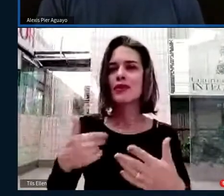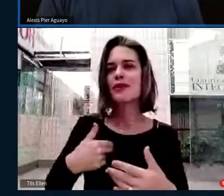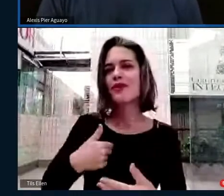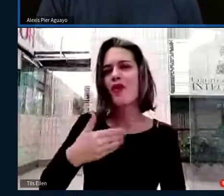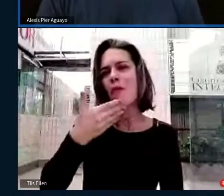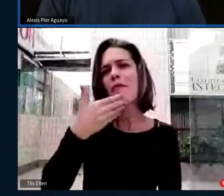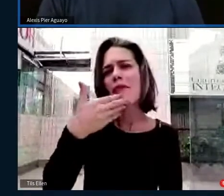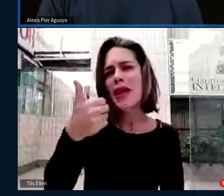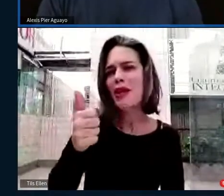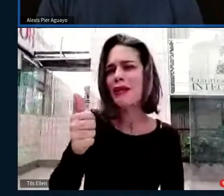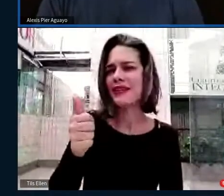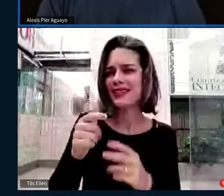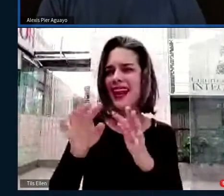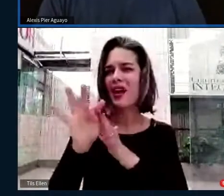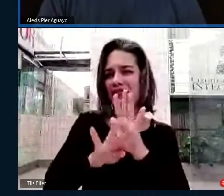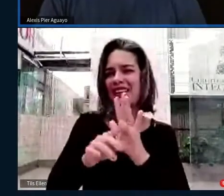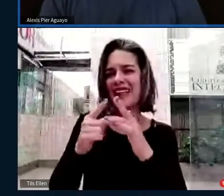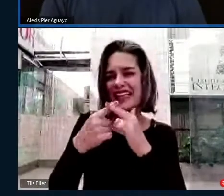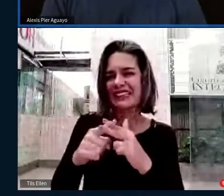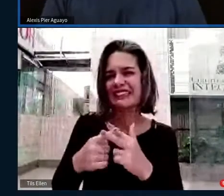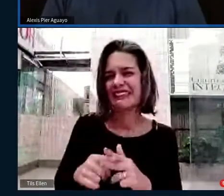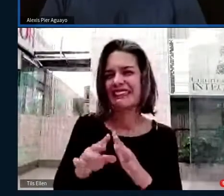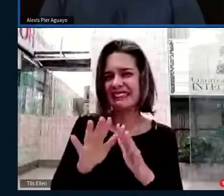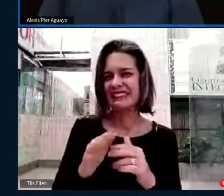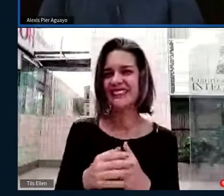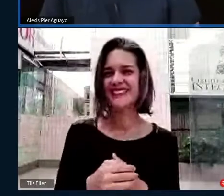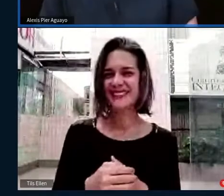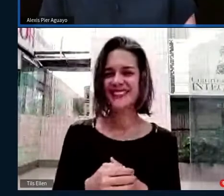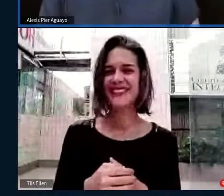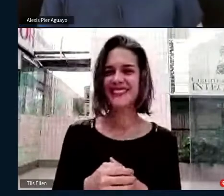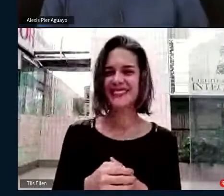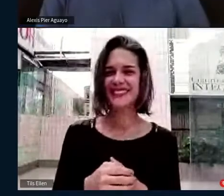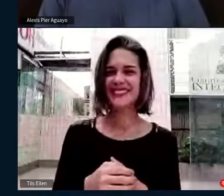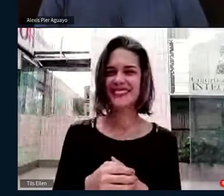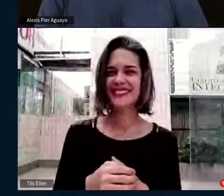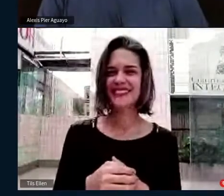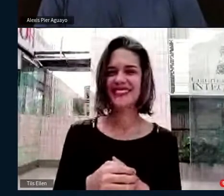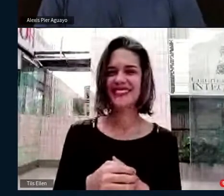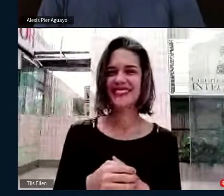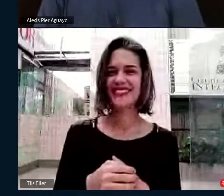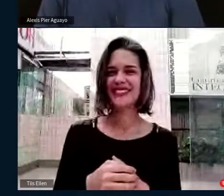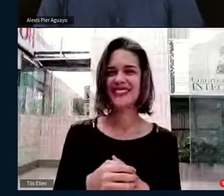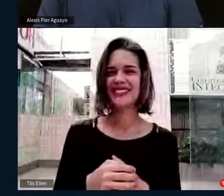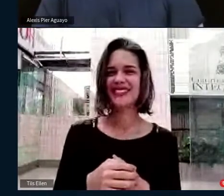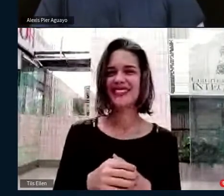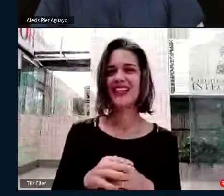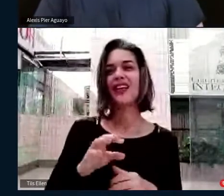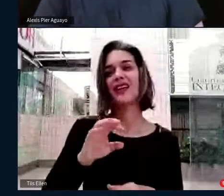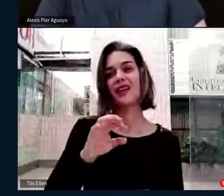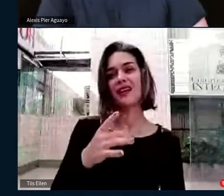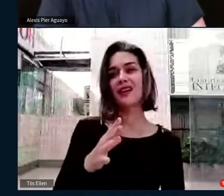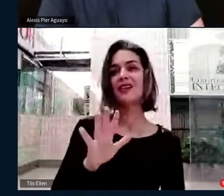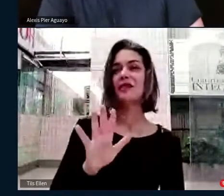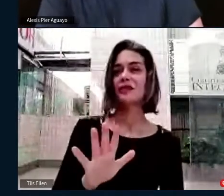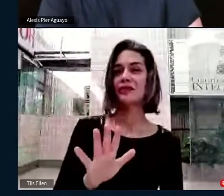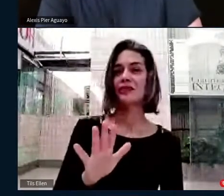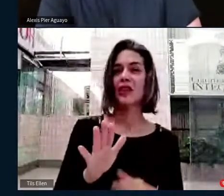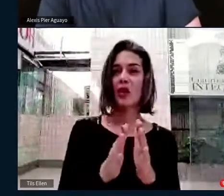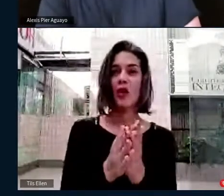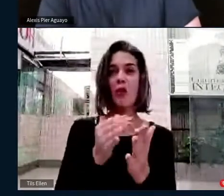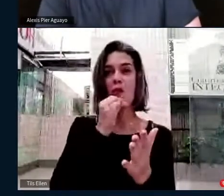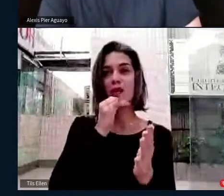nessa... você falou aqui. Nessa reflexão aqui. A norma é assim, se Deus der na telha, muda mais ou menos. A Bíblia Sagrada está